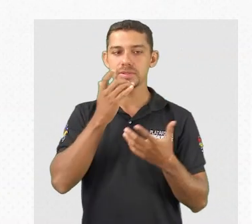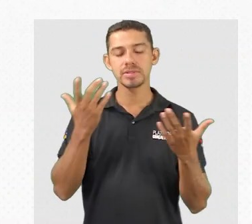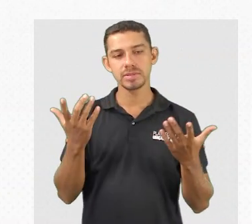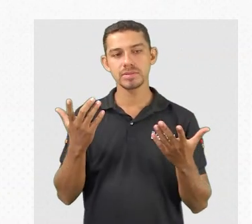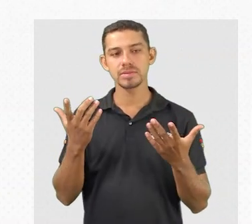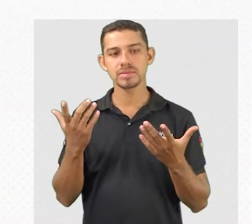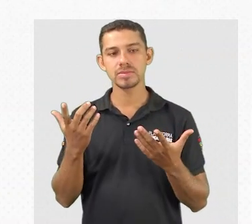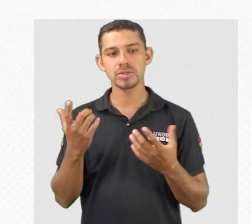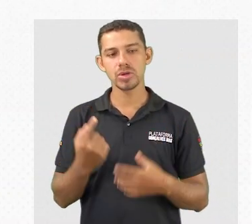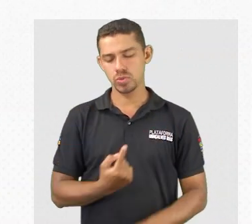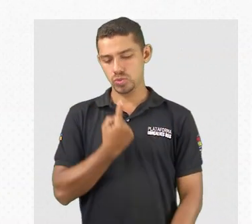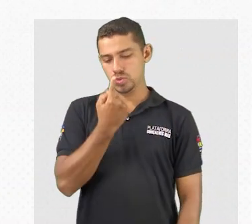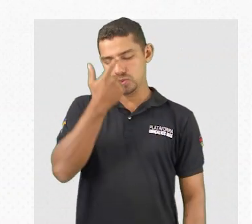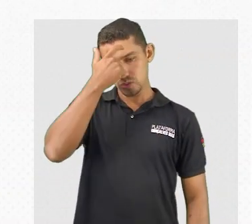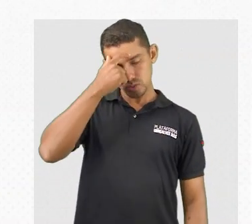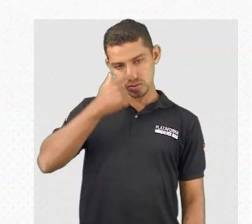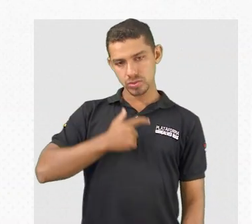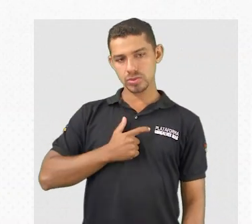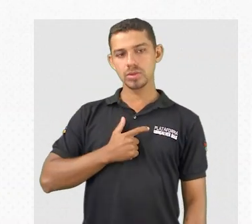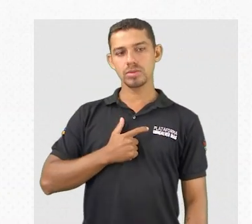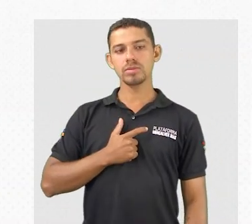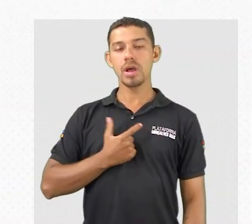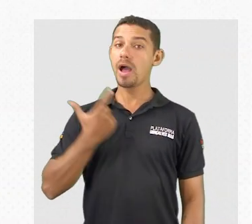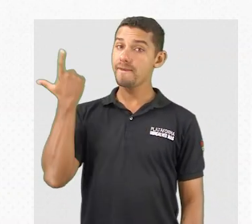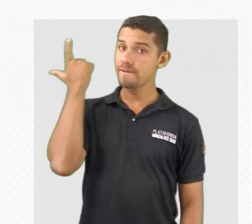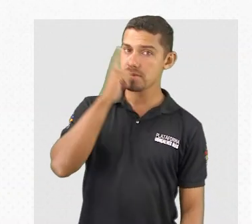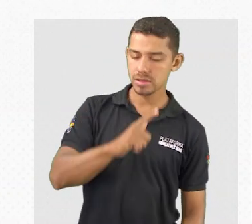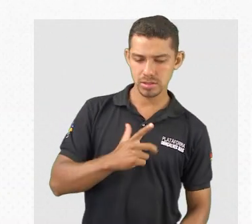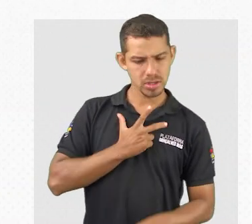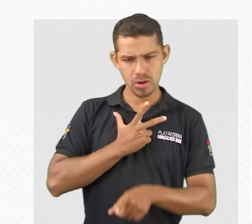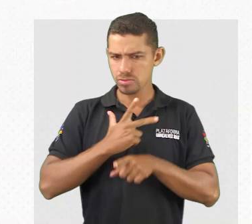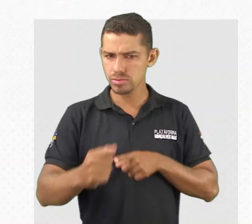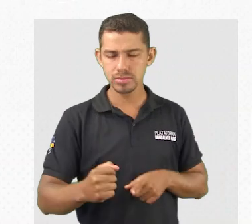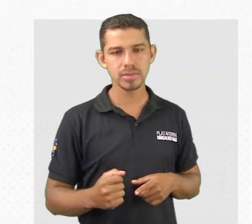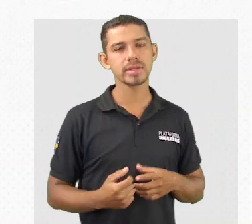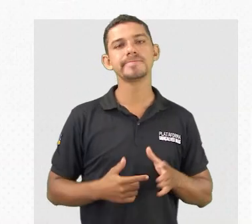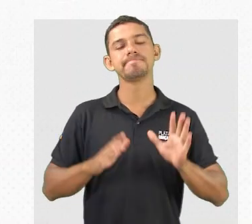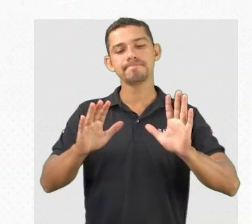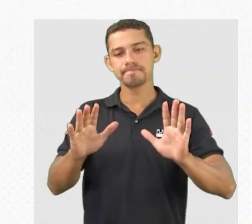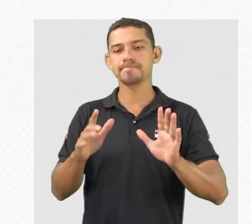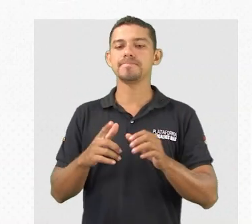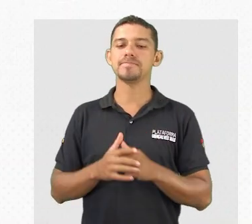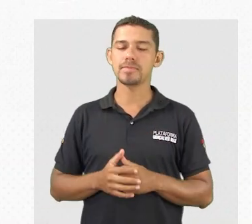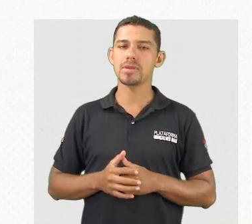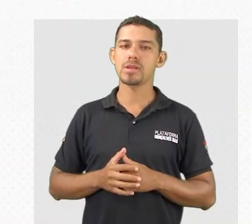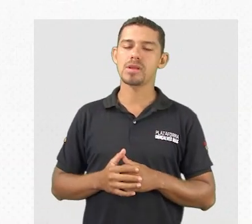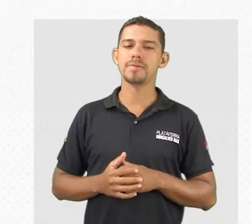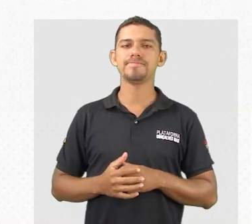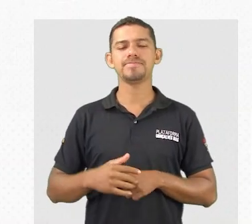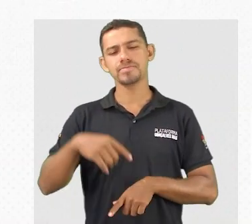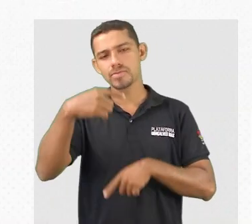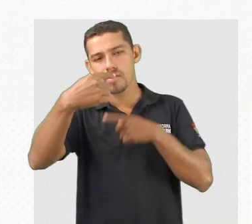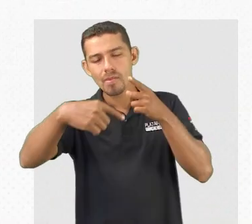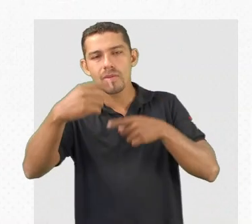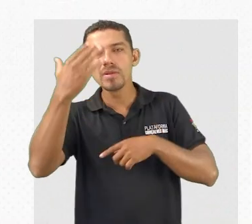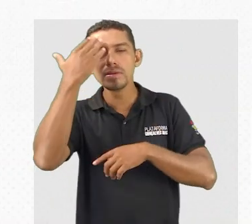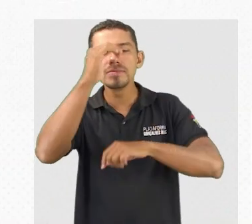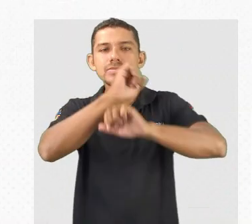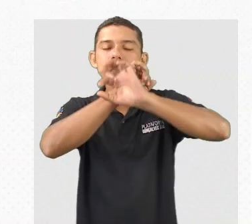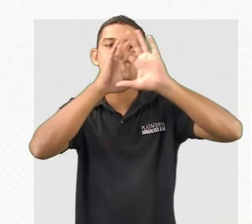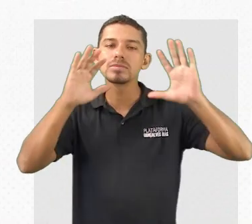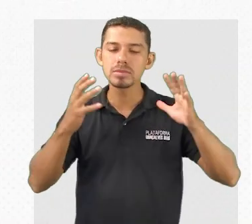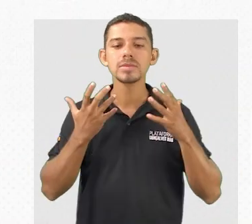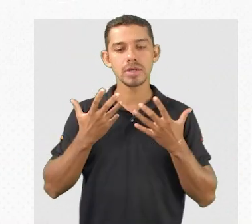ideias, único e exclusivamente disposto a vencer. A gente também precisa entrar num conflito de ideias, entendendo e